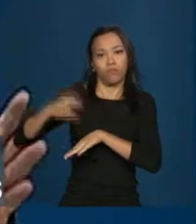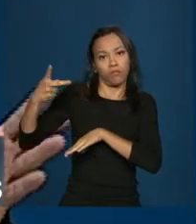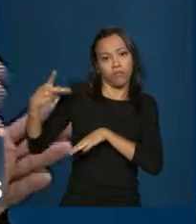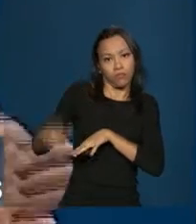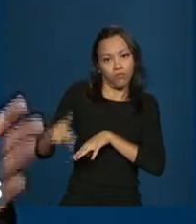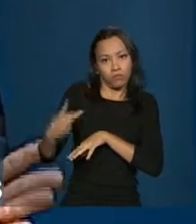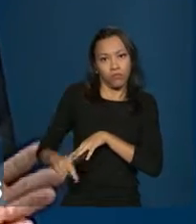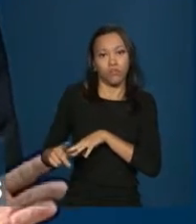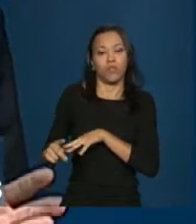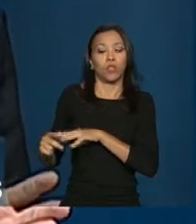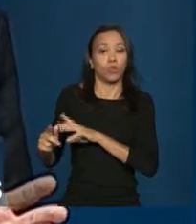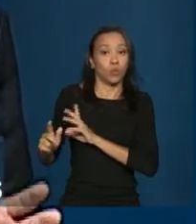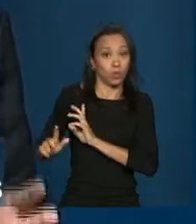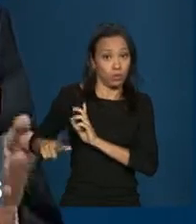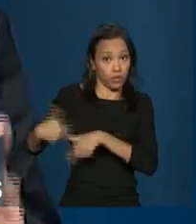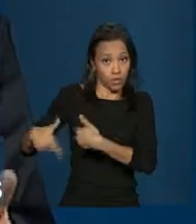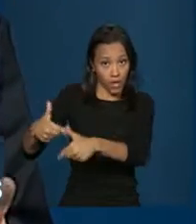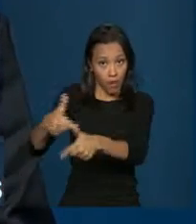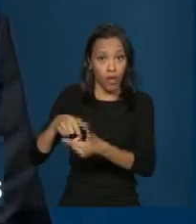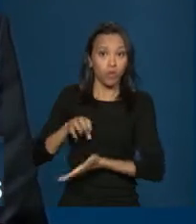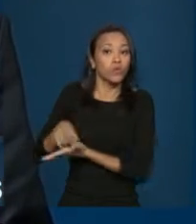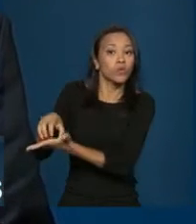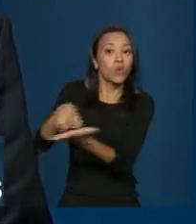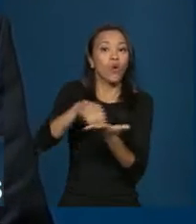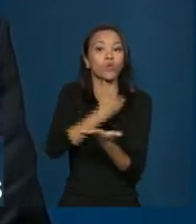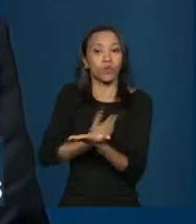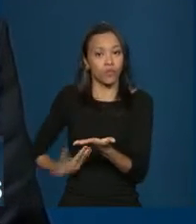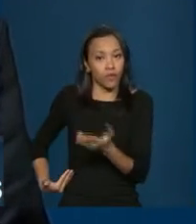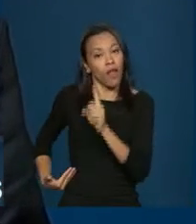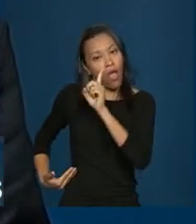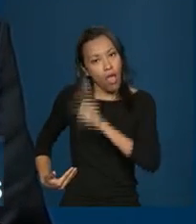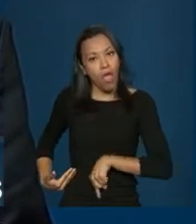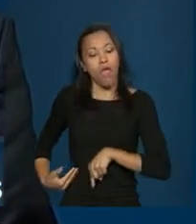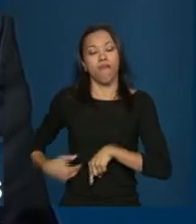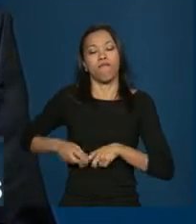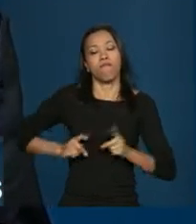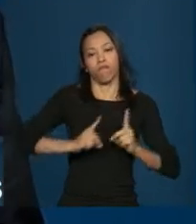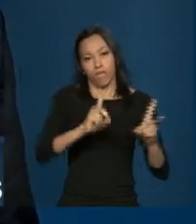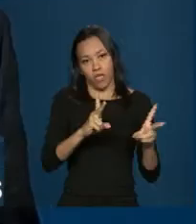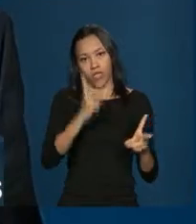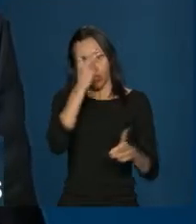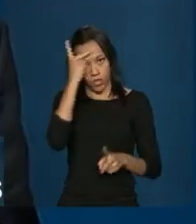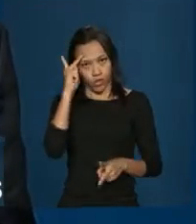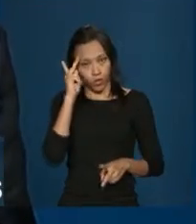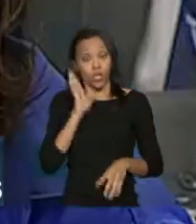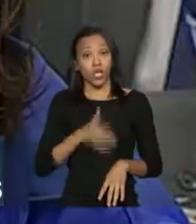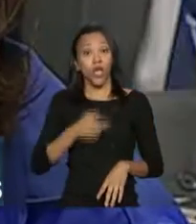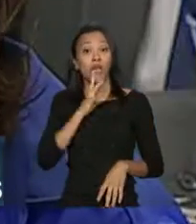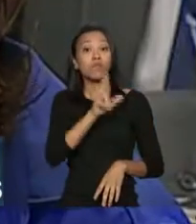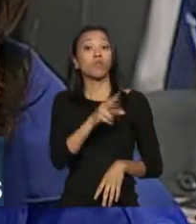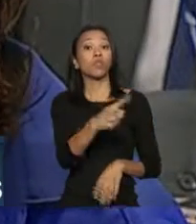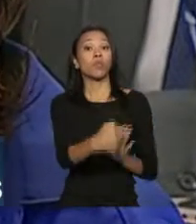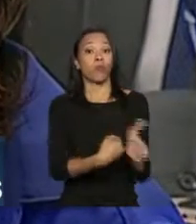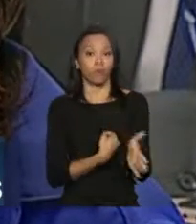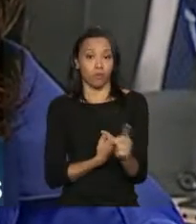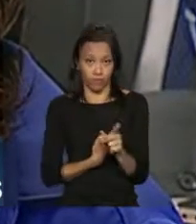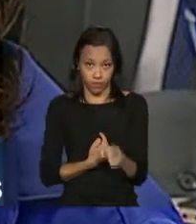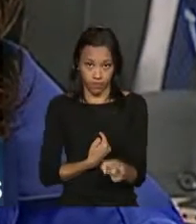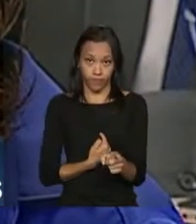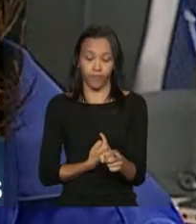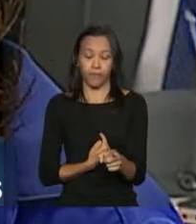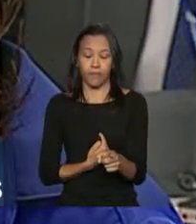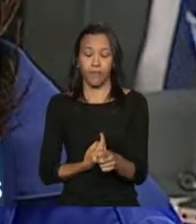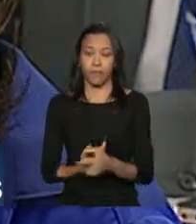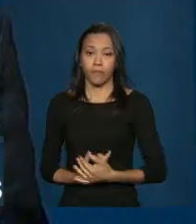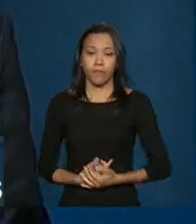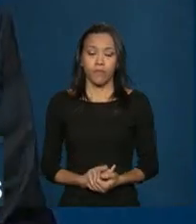no entendimento da atuação dos órgãos públicos, como tráfico de pessoas. Já respondendo a sua pergunta,